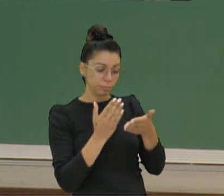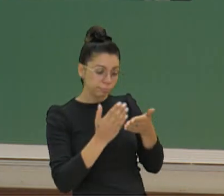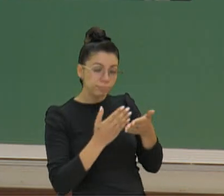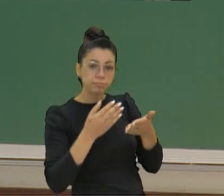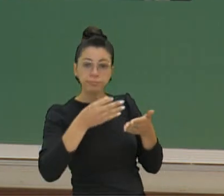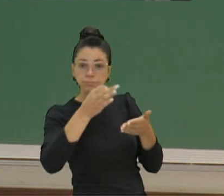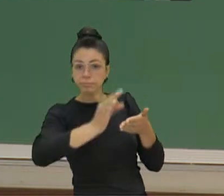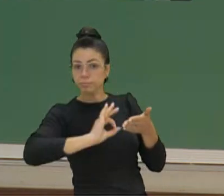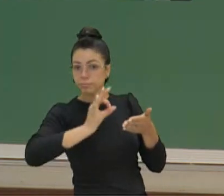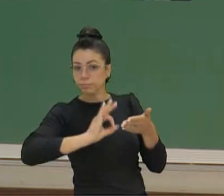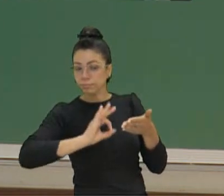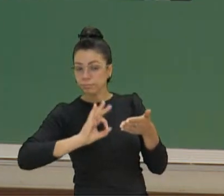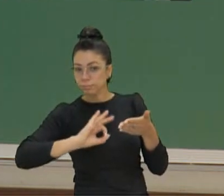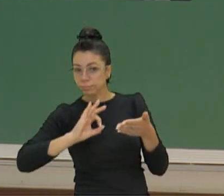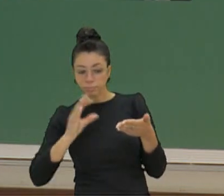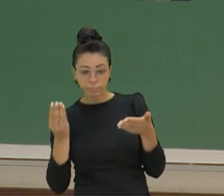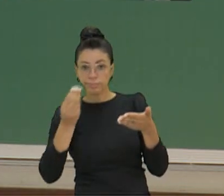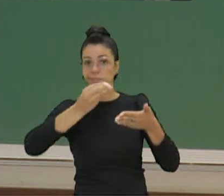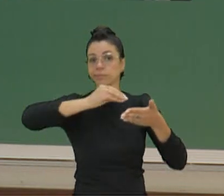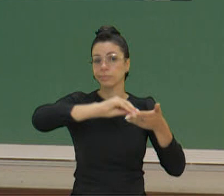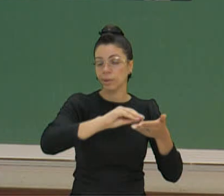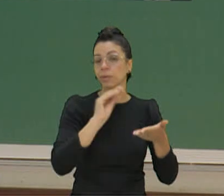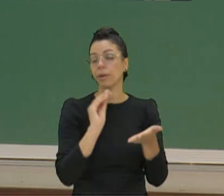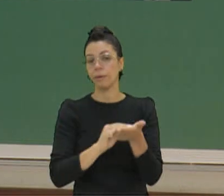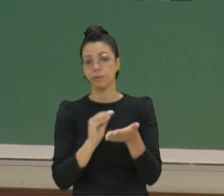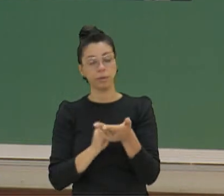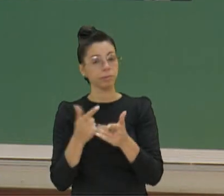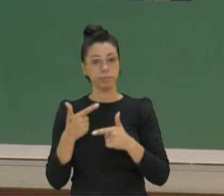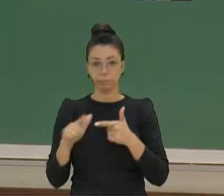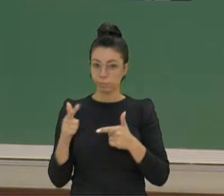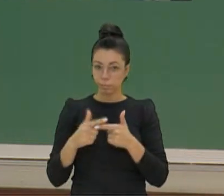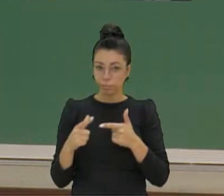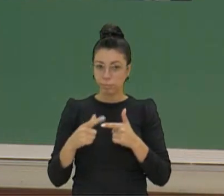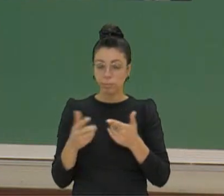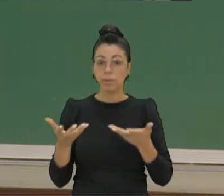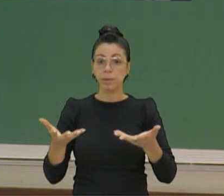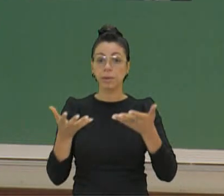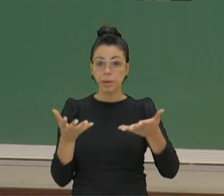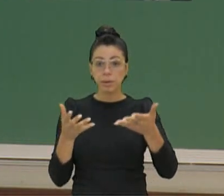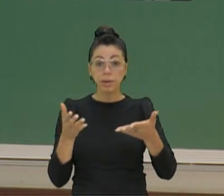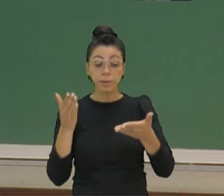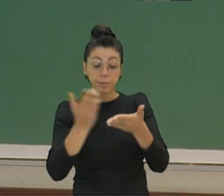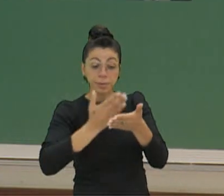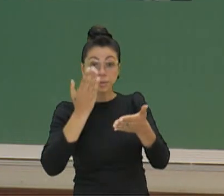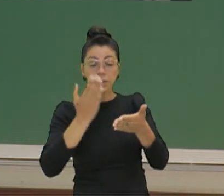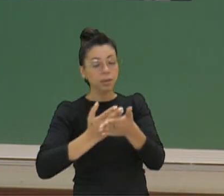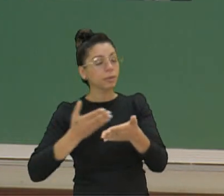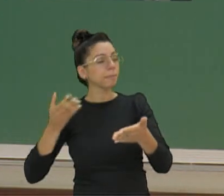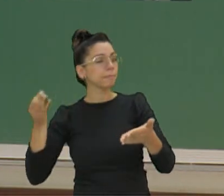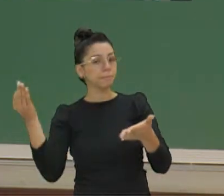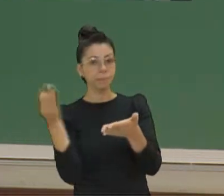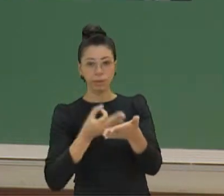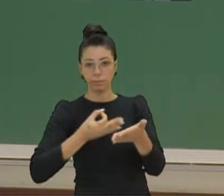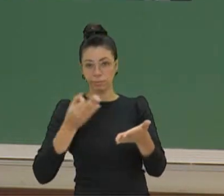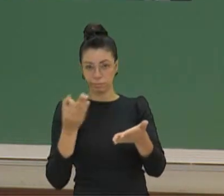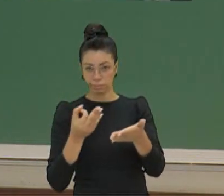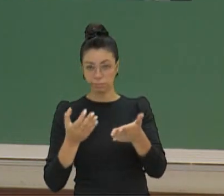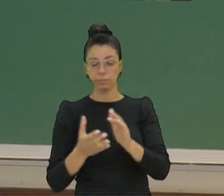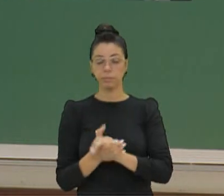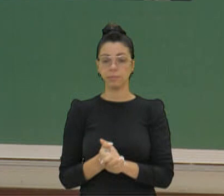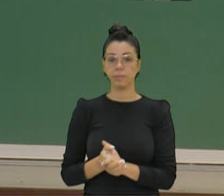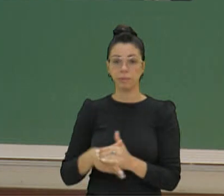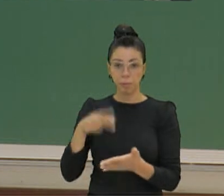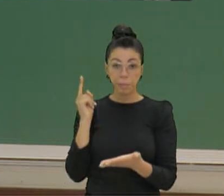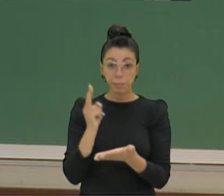apagou o que estava errado, complementou o que estava faltando, não tem problema. Eu quero esse caderno super caprichado. Então vamos na sequência?